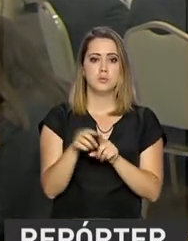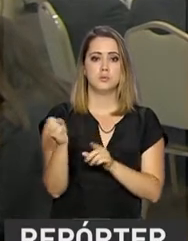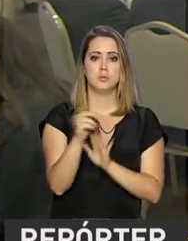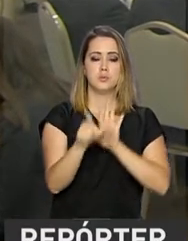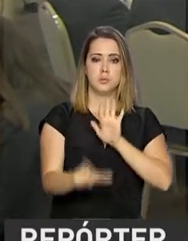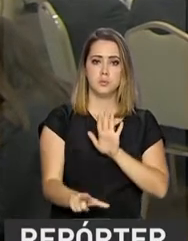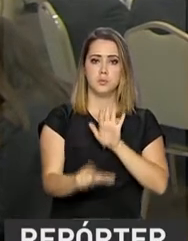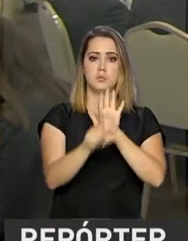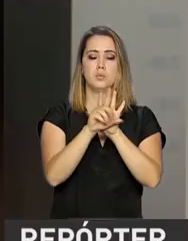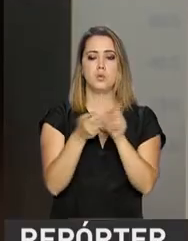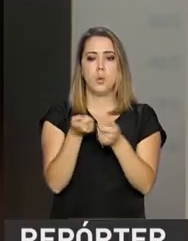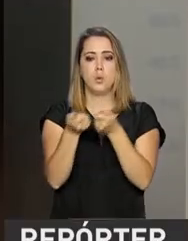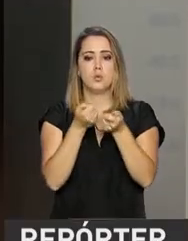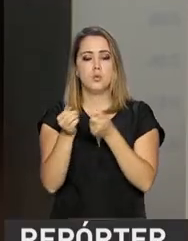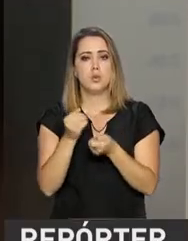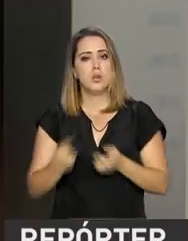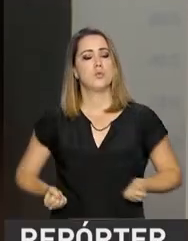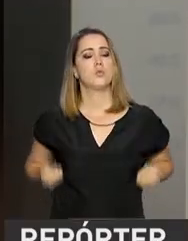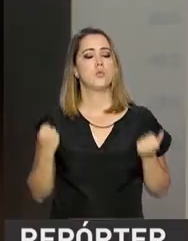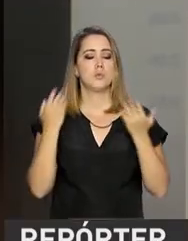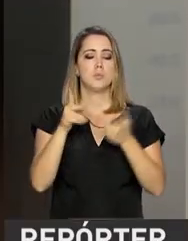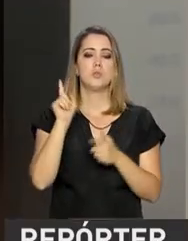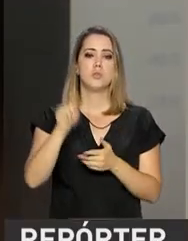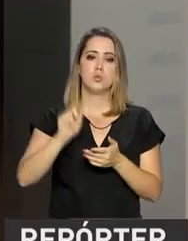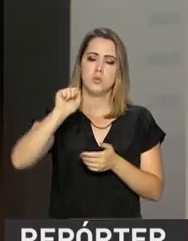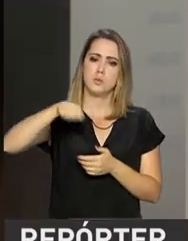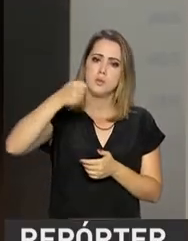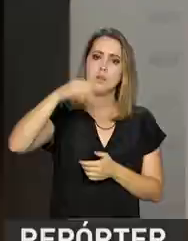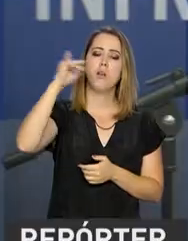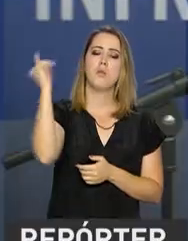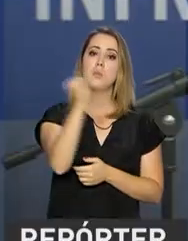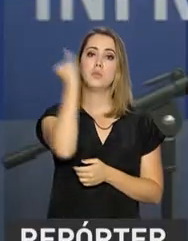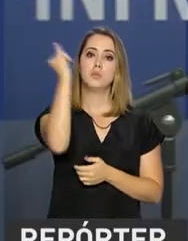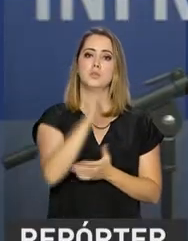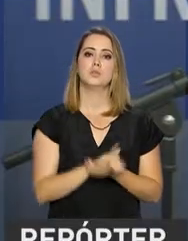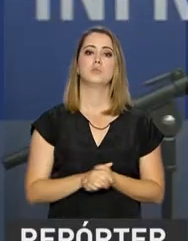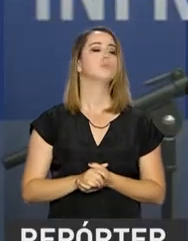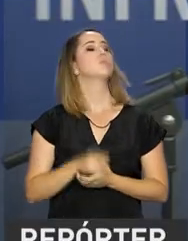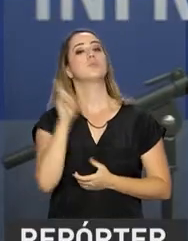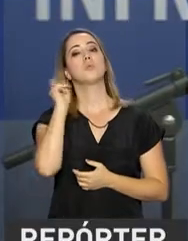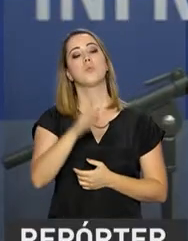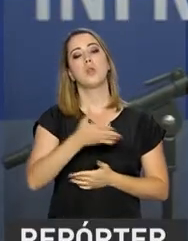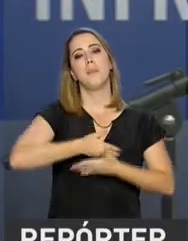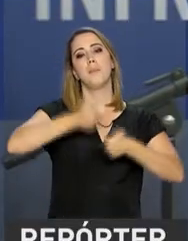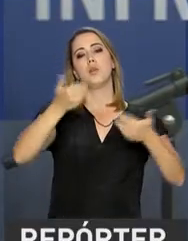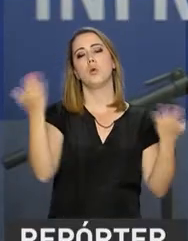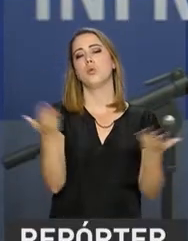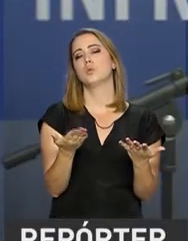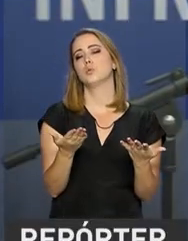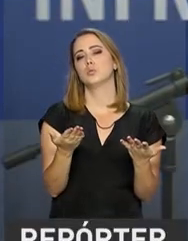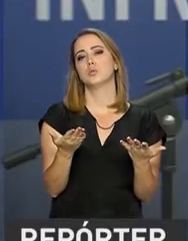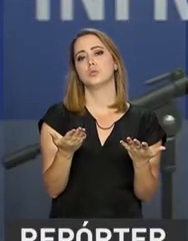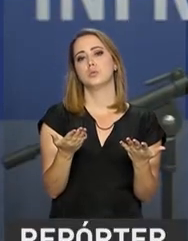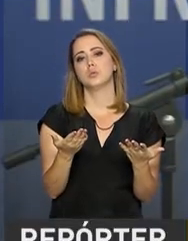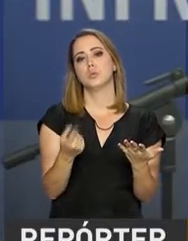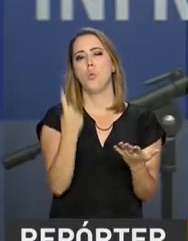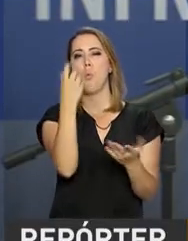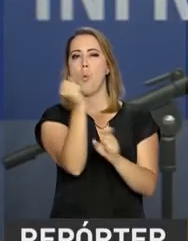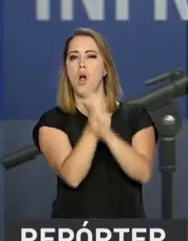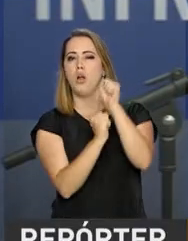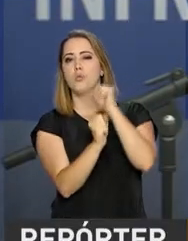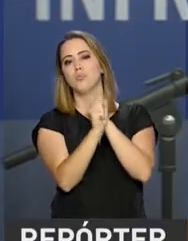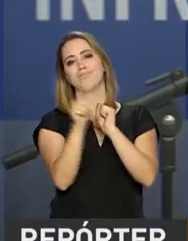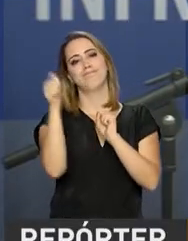para controlar despesas públicas, já são sinais favoráveis. É muito melhor estar aqui hoje do que estar, desculpa, um ano